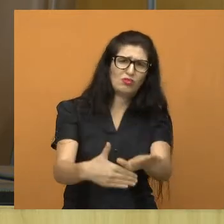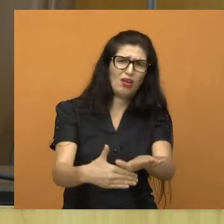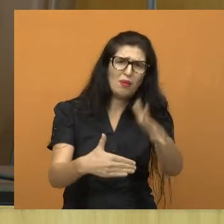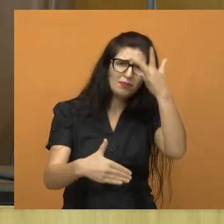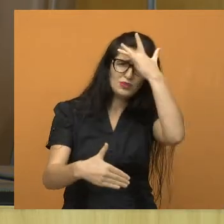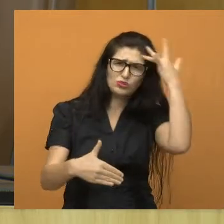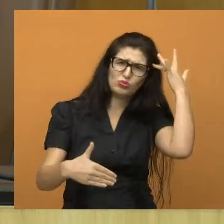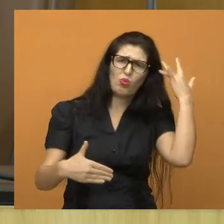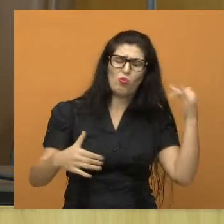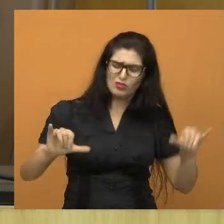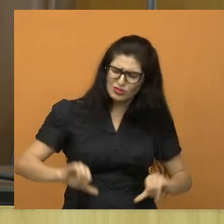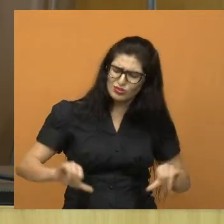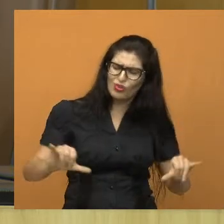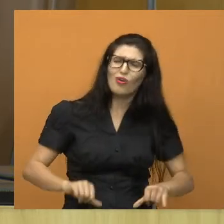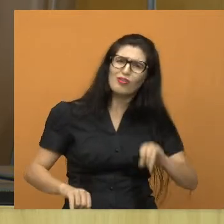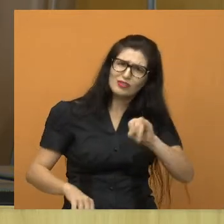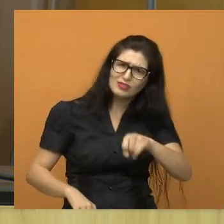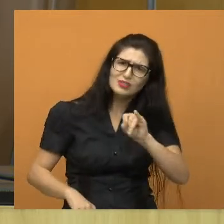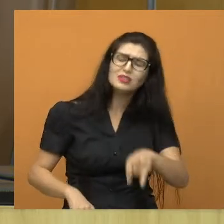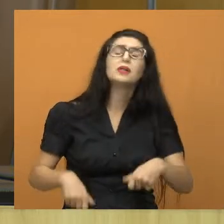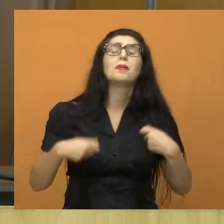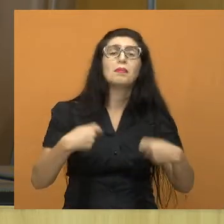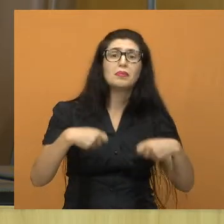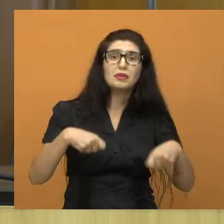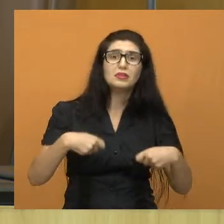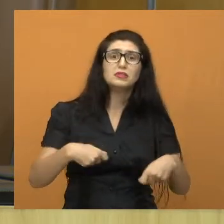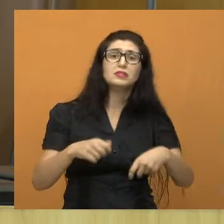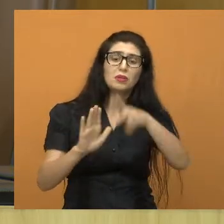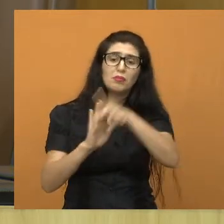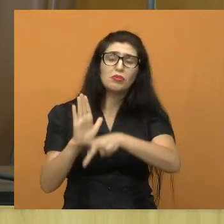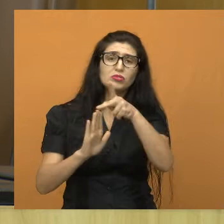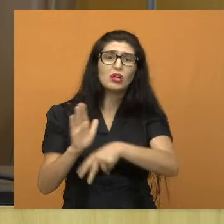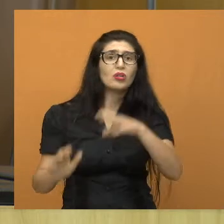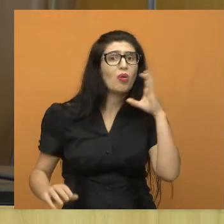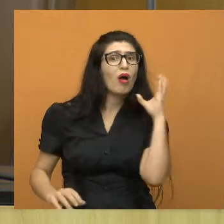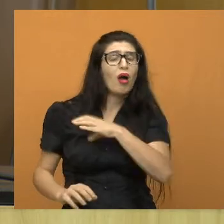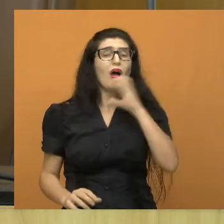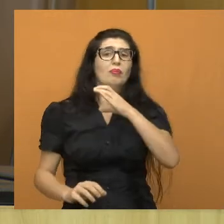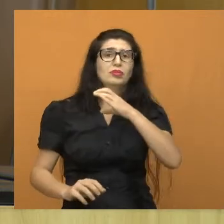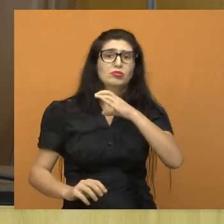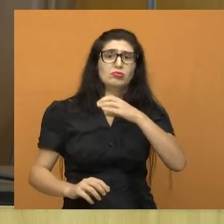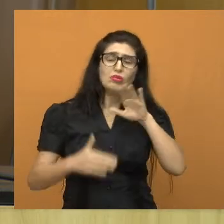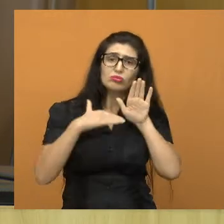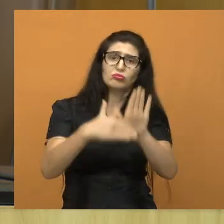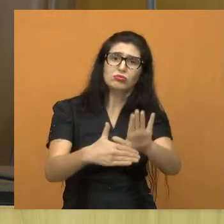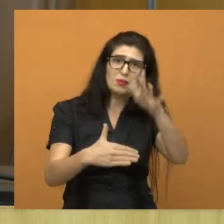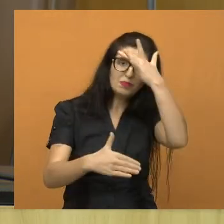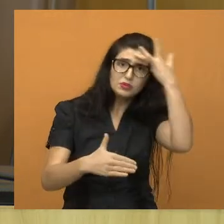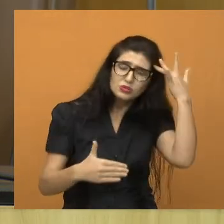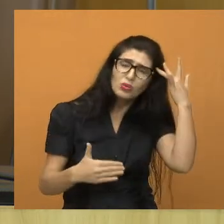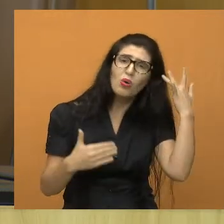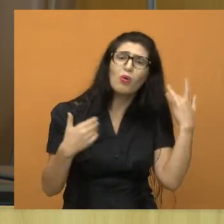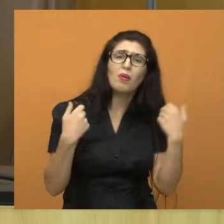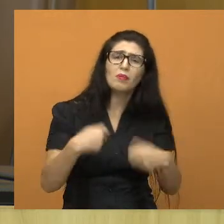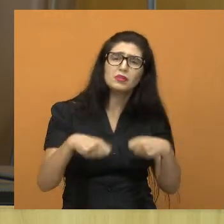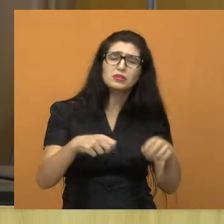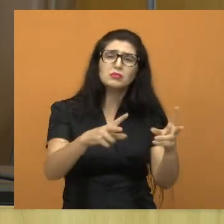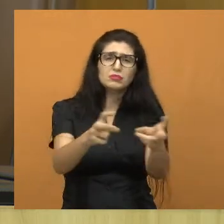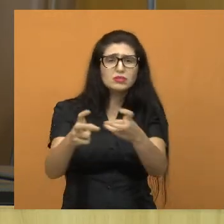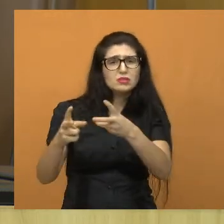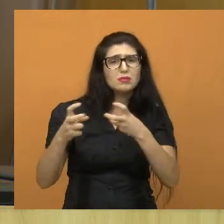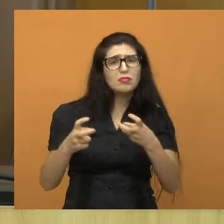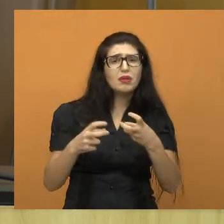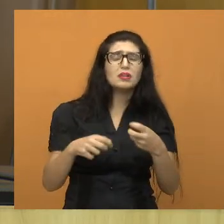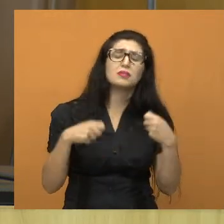propor ações mais efetivas, mais eficazes, mais rápidas, e que a gente possa também fazer tudo isso com um olhar muito sensível de respeito,